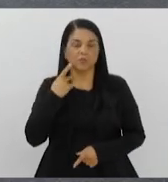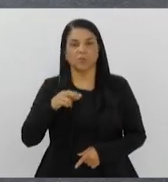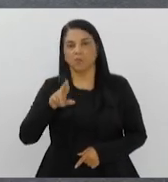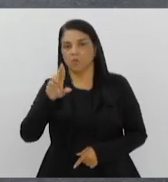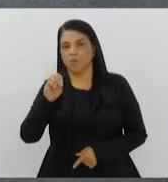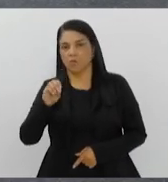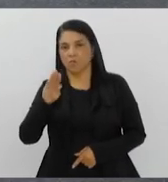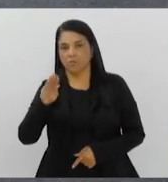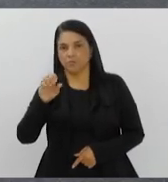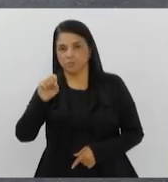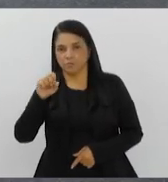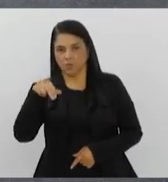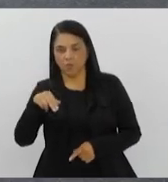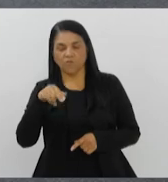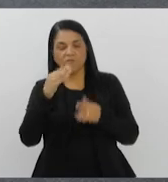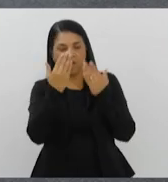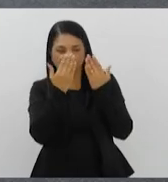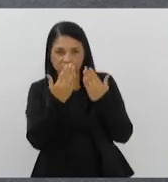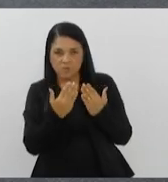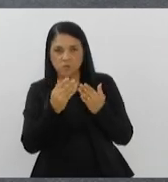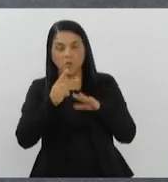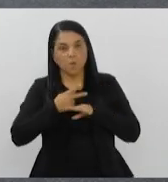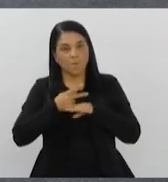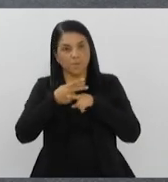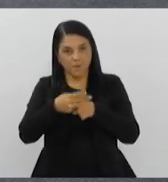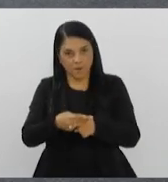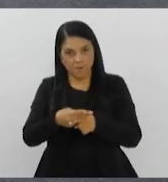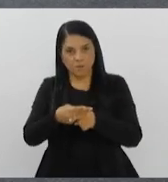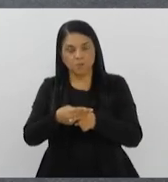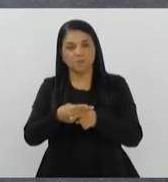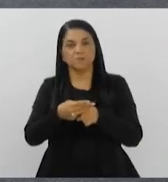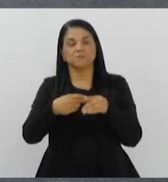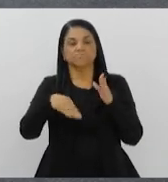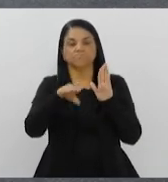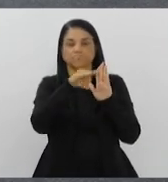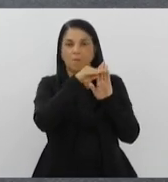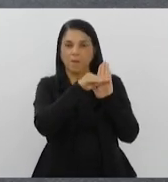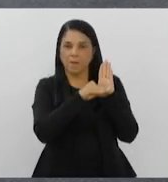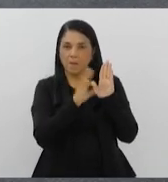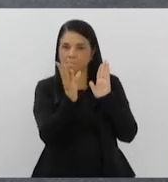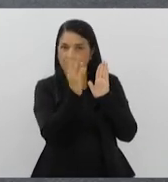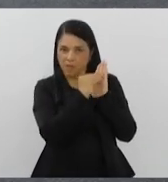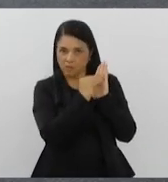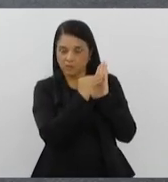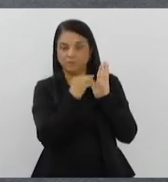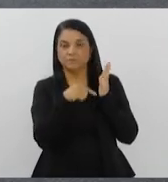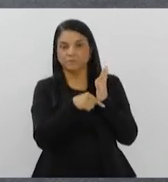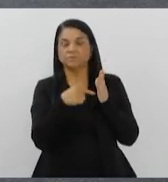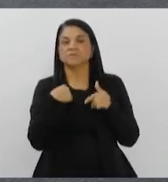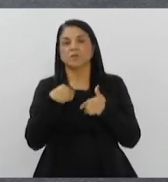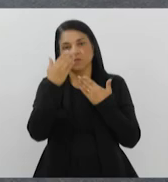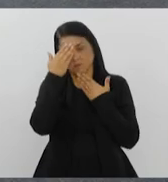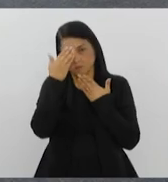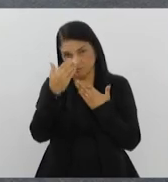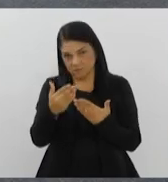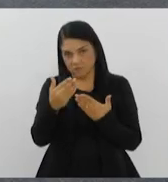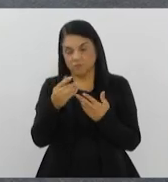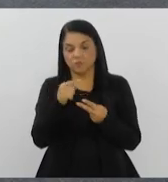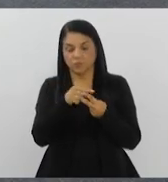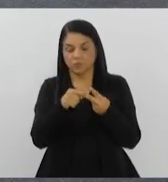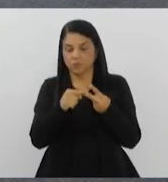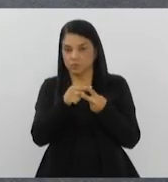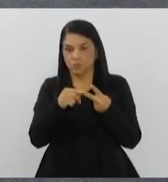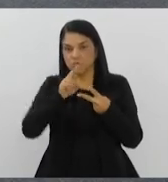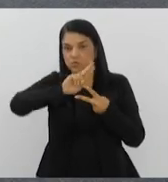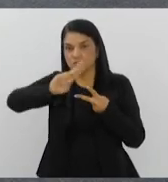terem avaliado essa premiação e ter trago a pauta, né? Agradeço, inclusive, porque são dois nomes